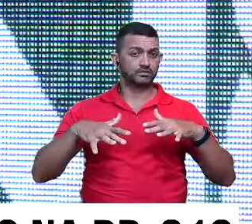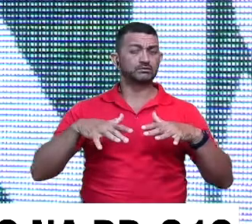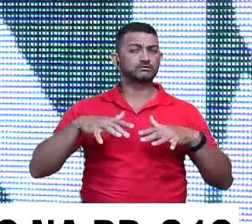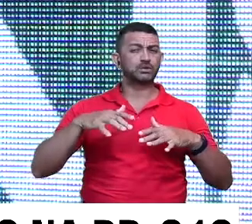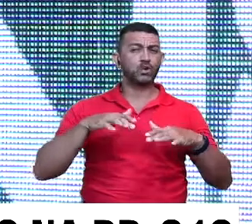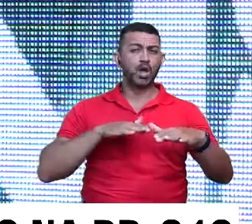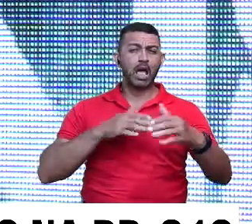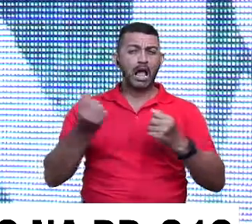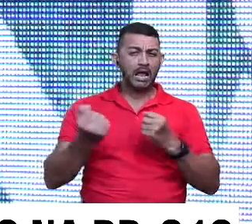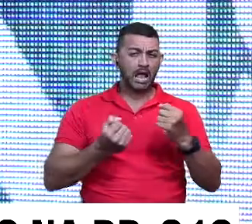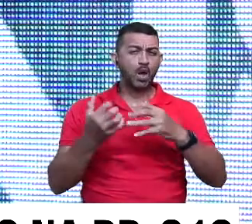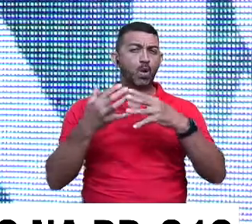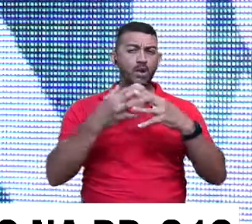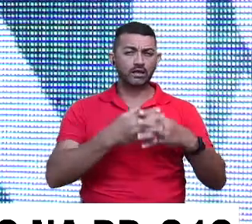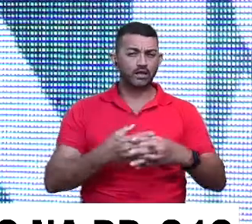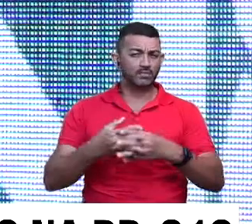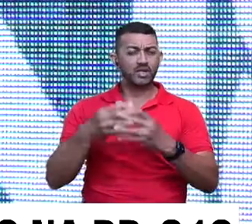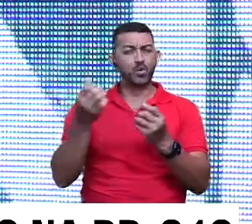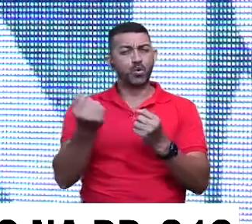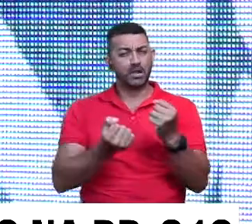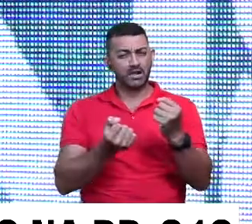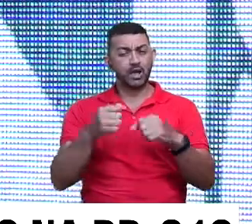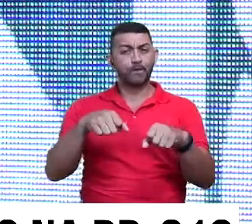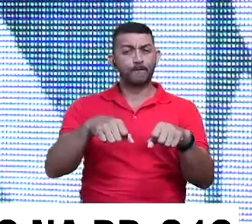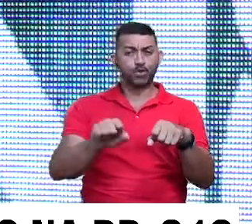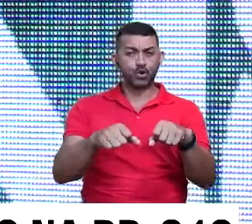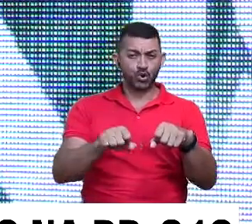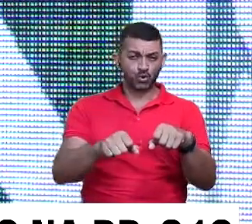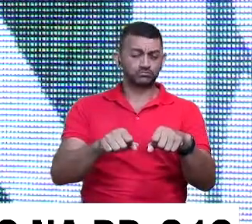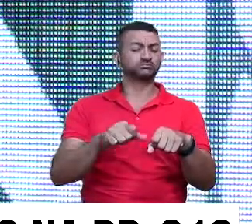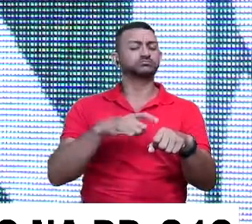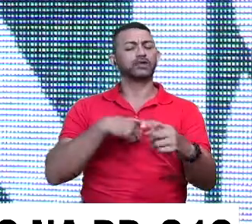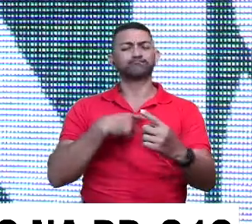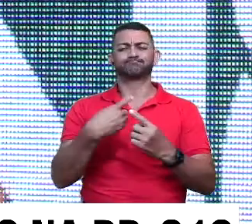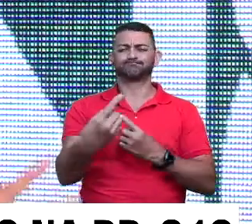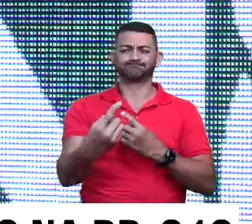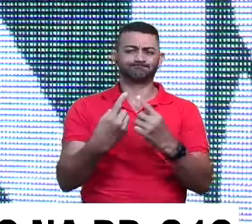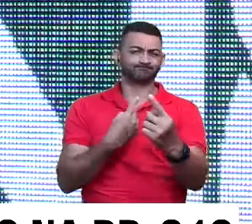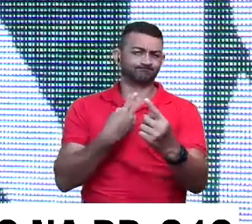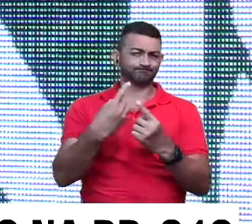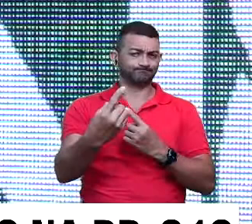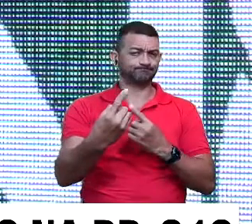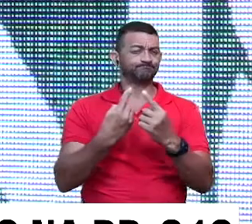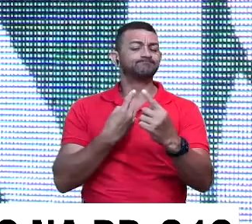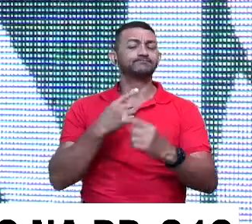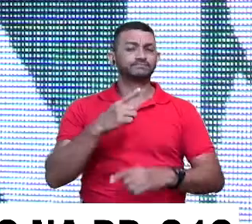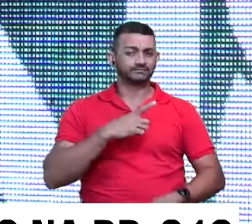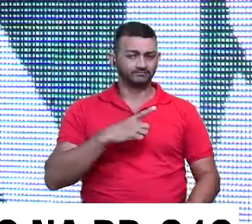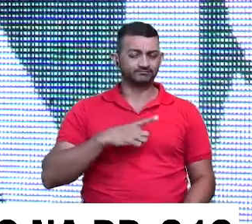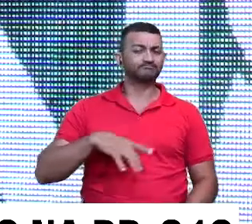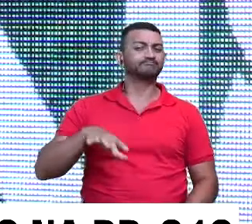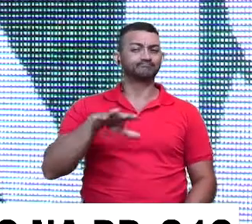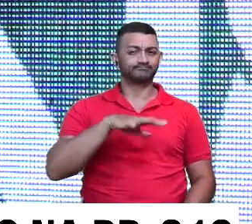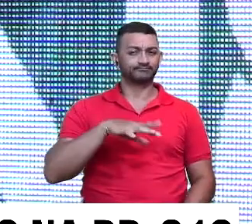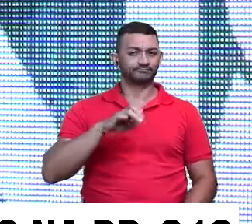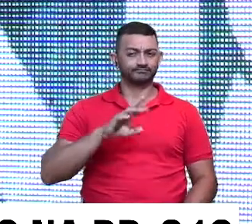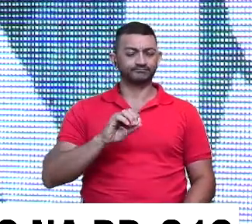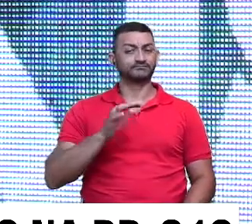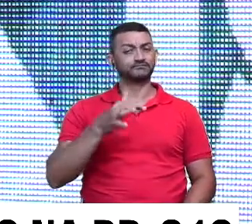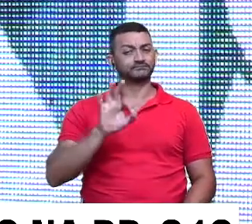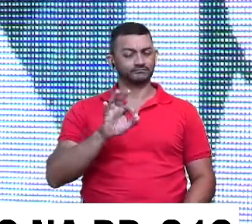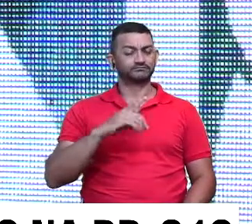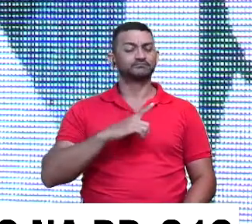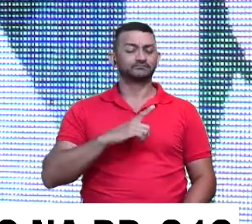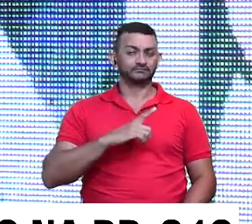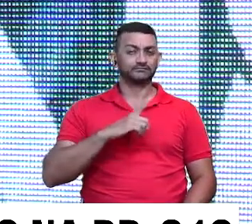movimentação intensa de veículos como caminhão, carro, moto, direto um vai e vem de veículos passando pela BR-010